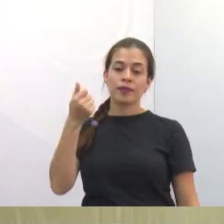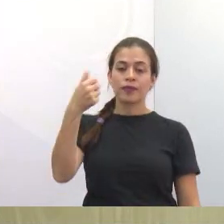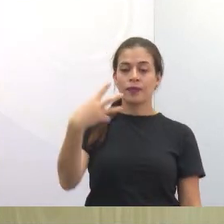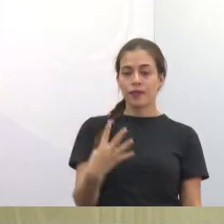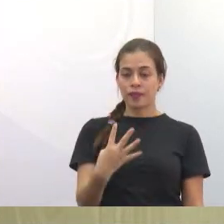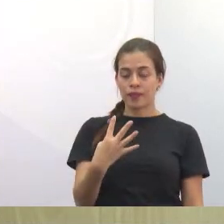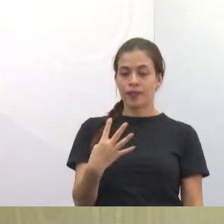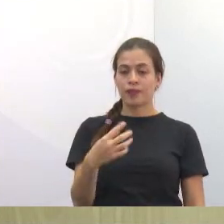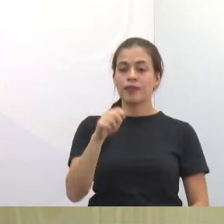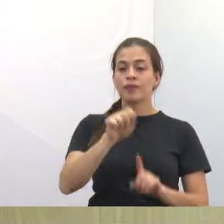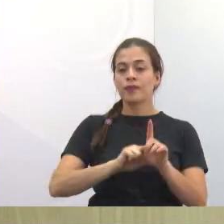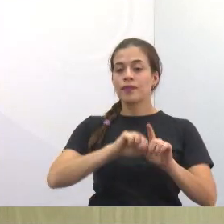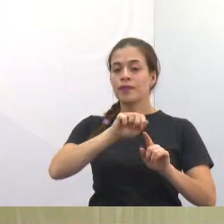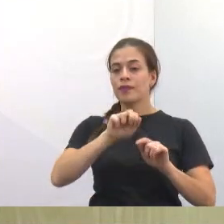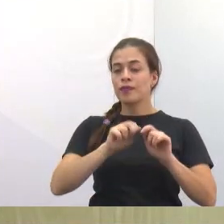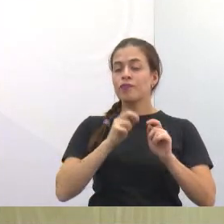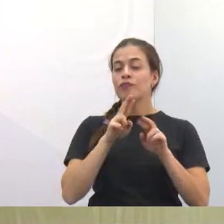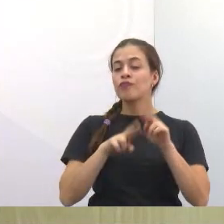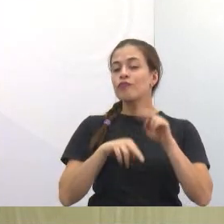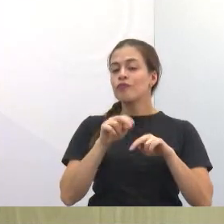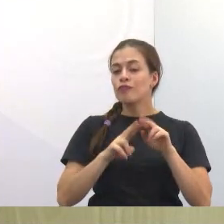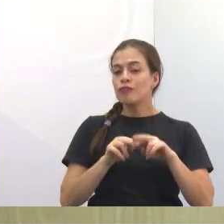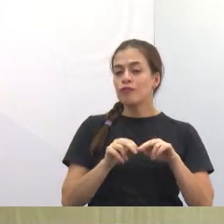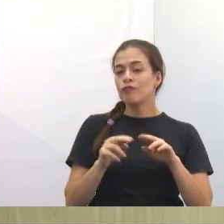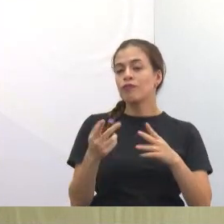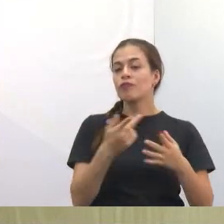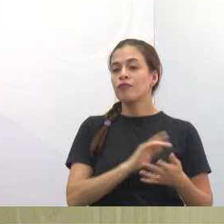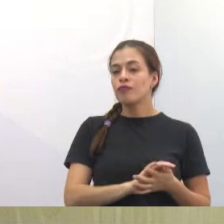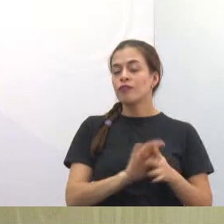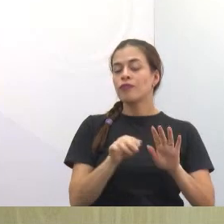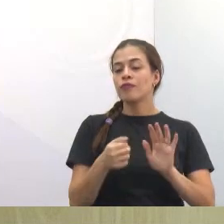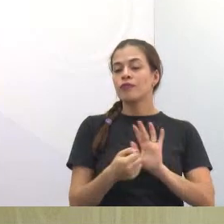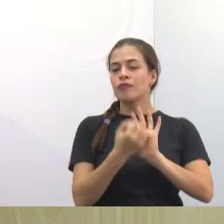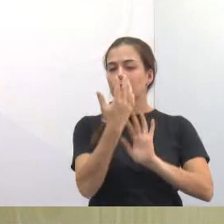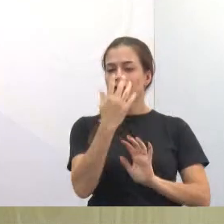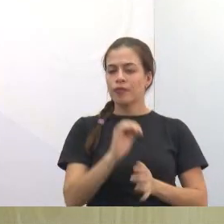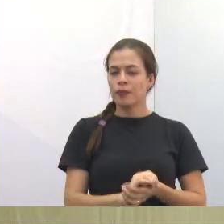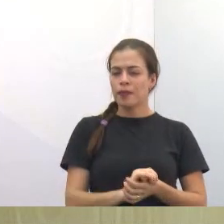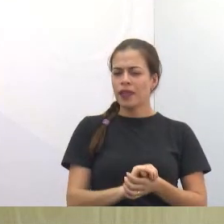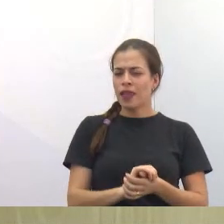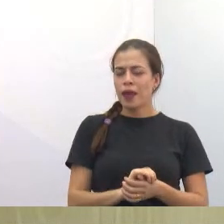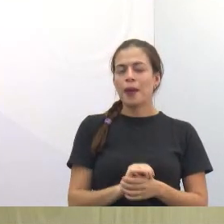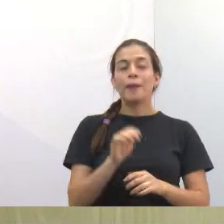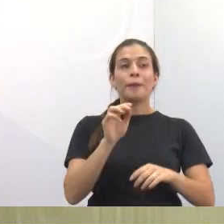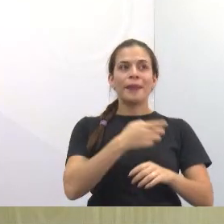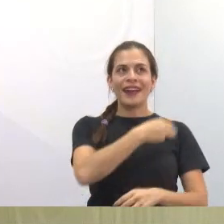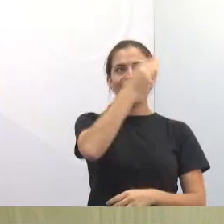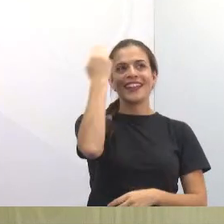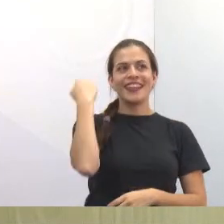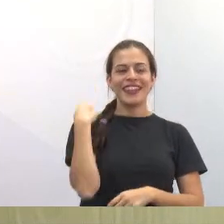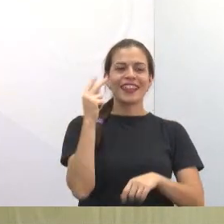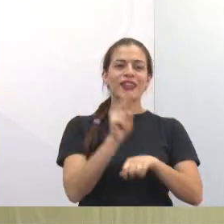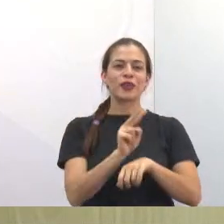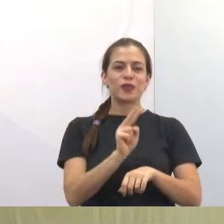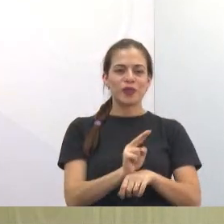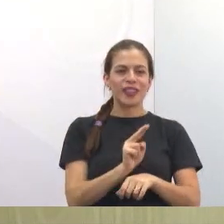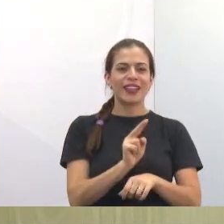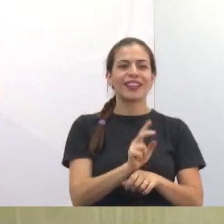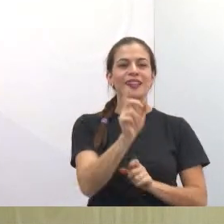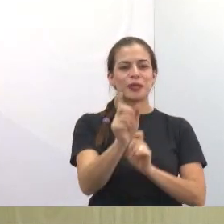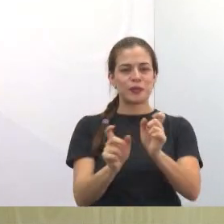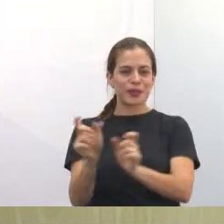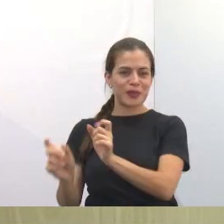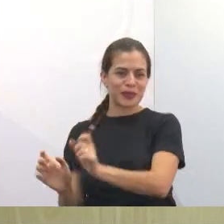do Cerco de Jericó 2024, realizado pela paróquia Maria Auxiliadora dos Cristãos. Autoria, Valmir do Parque Meia